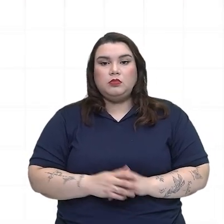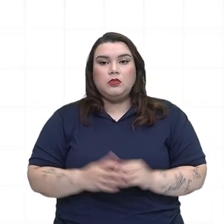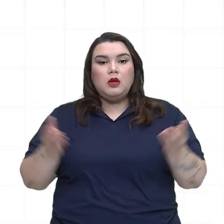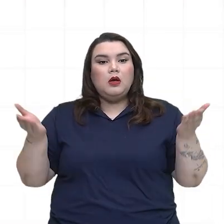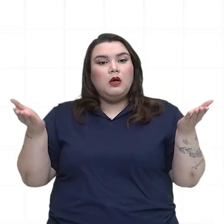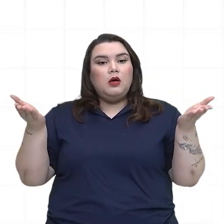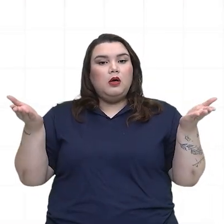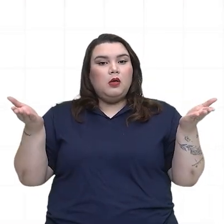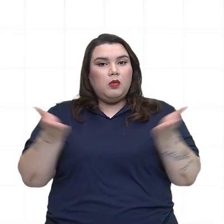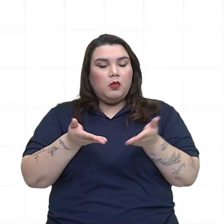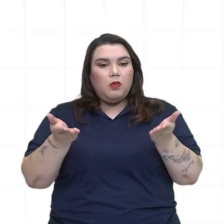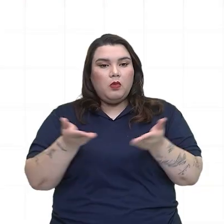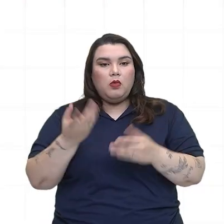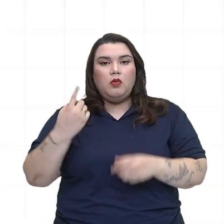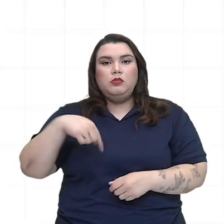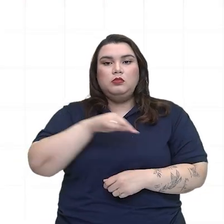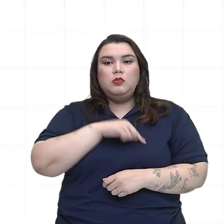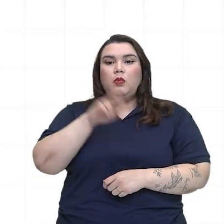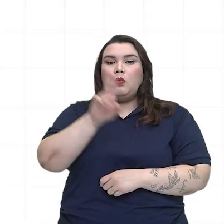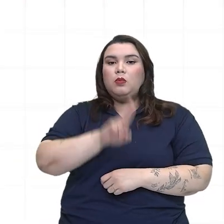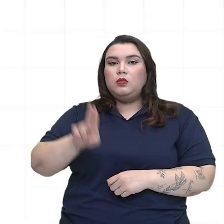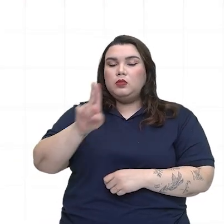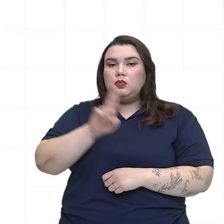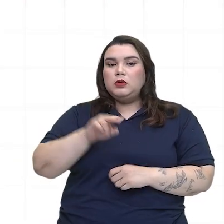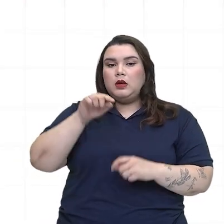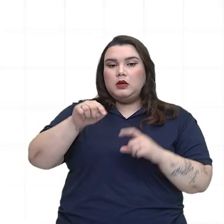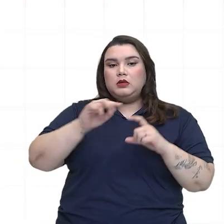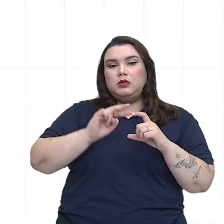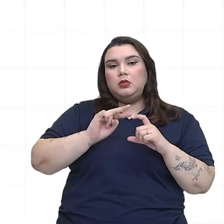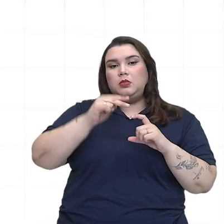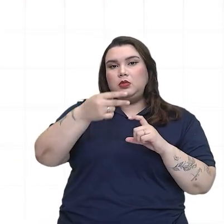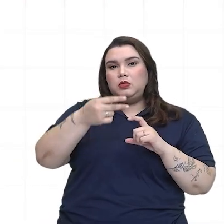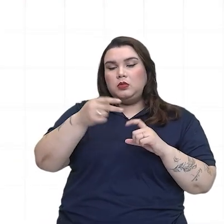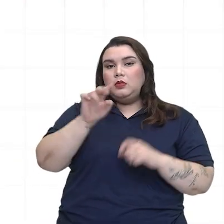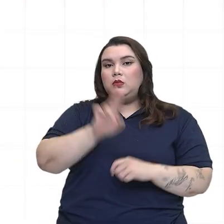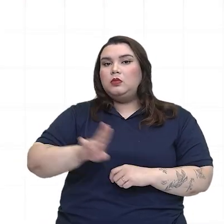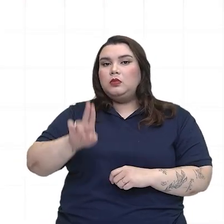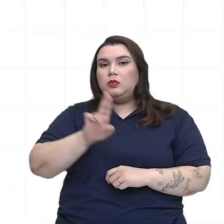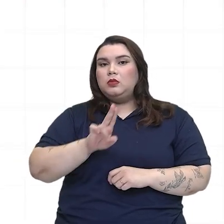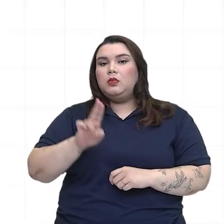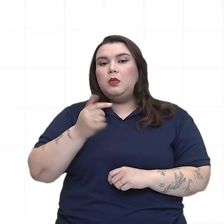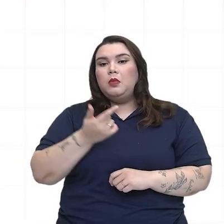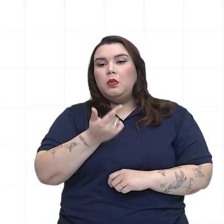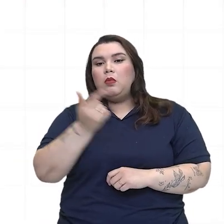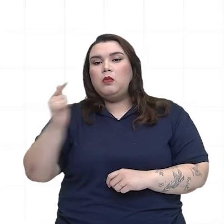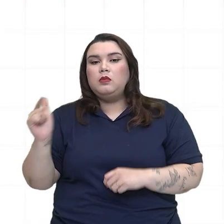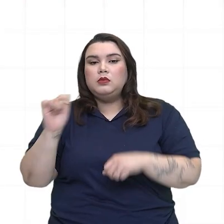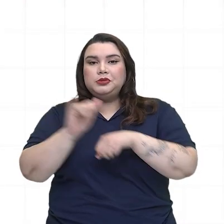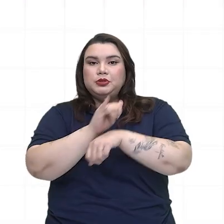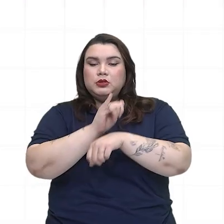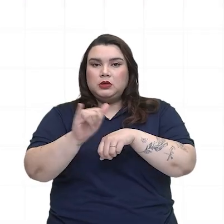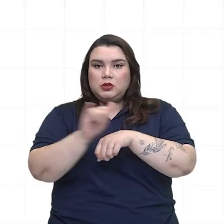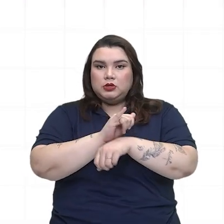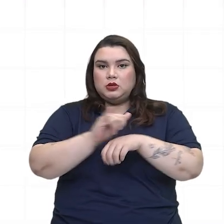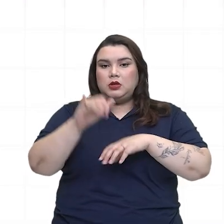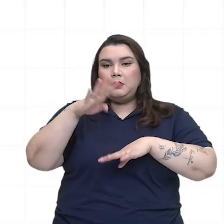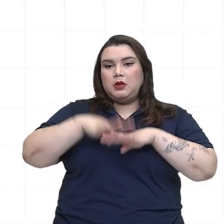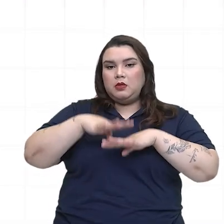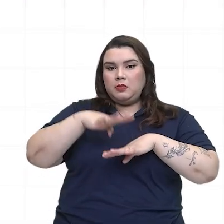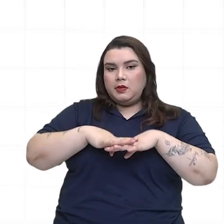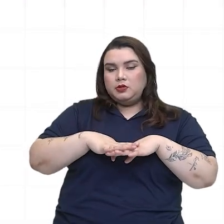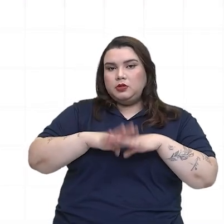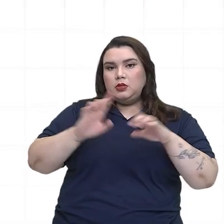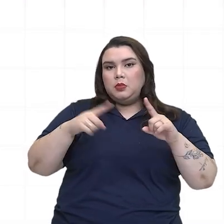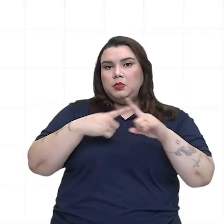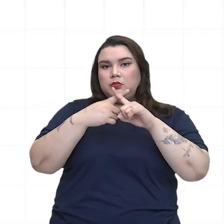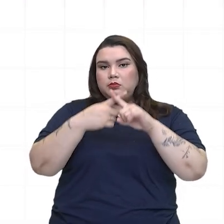Agora, a gente vai resolver a potência usando o algoritmo tradicional da multiplicação.